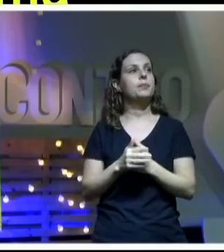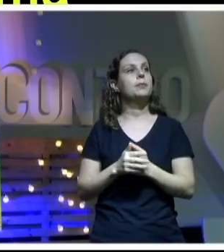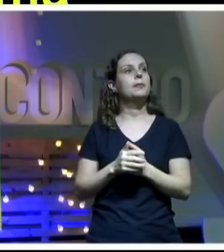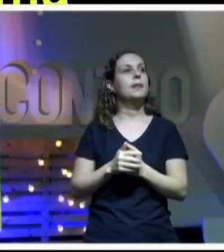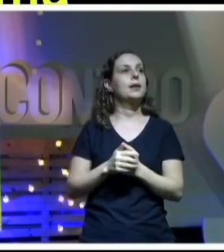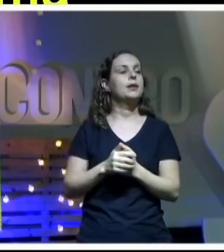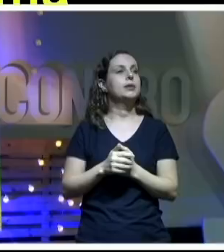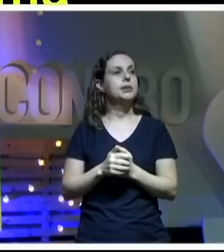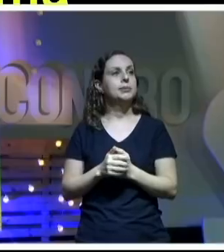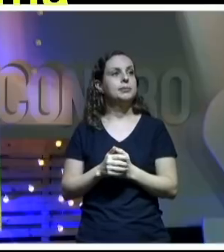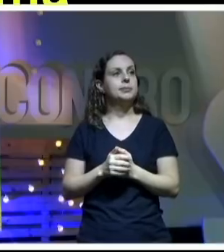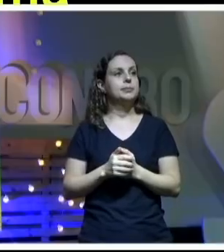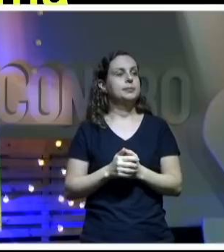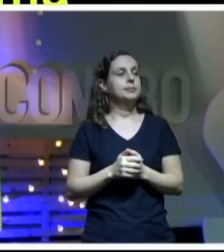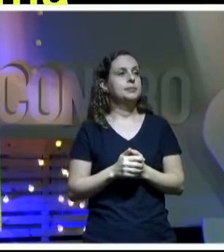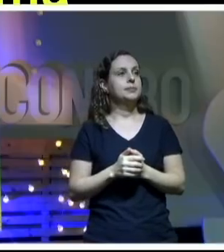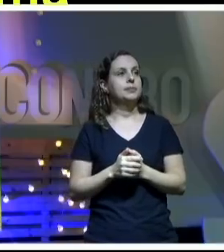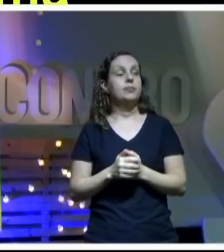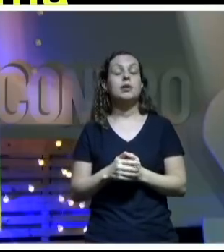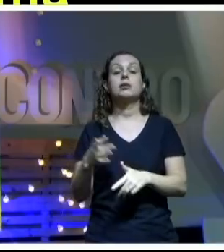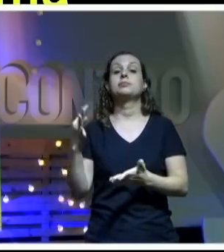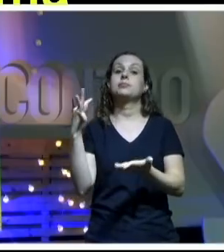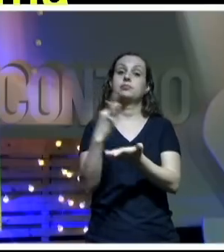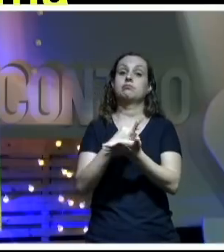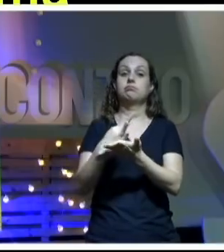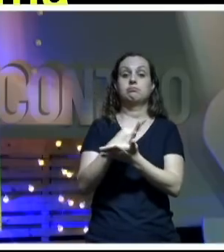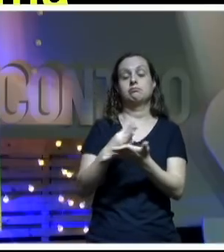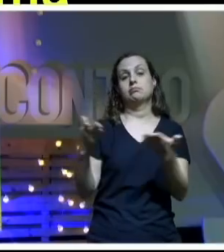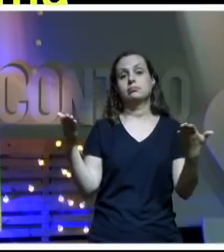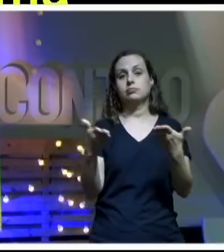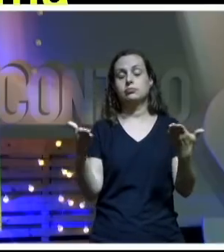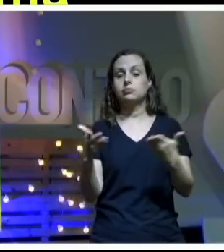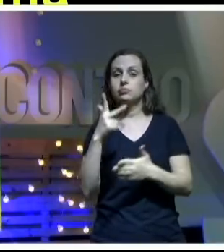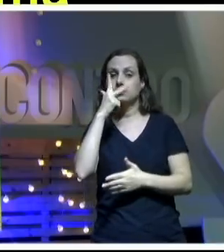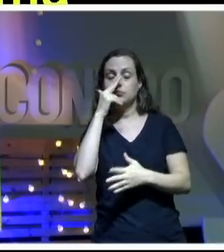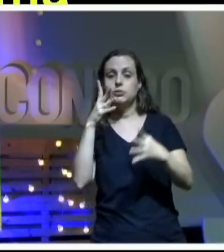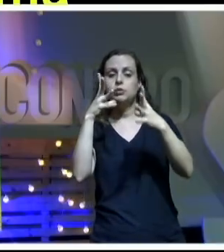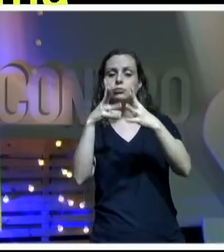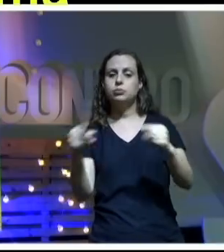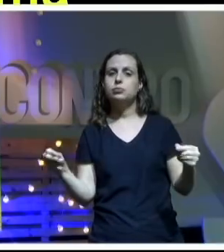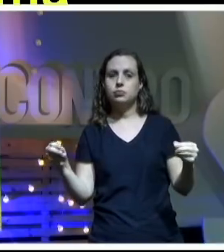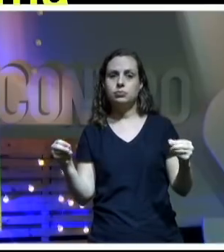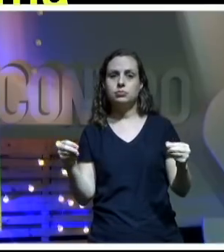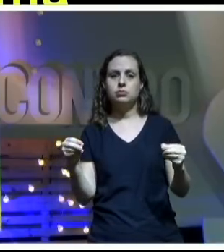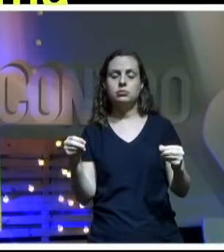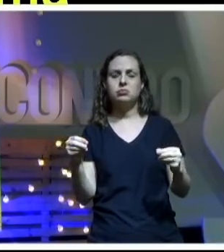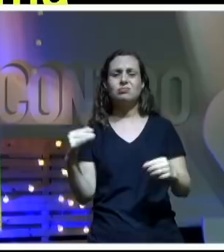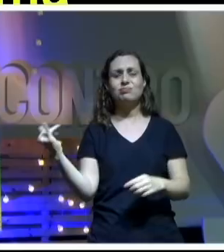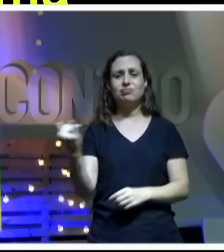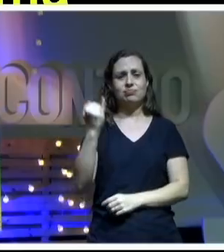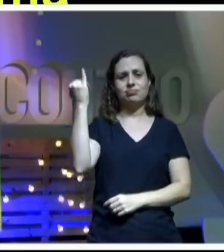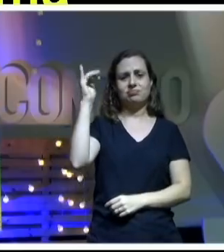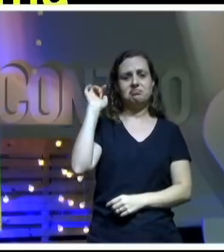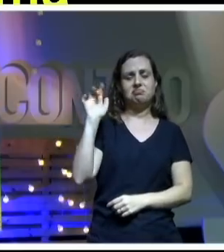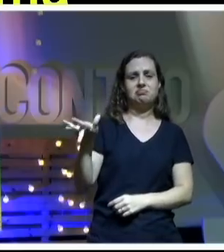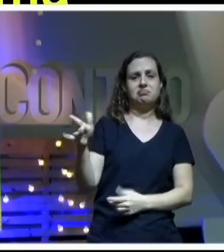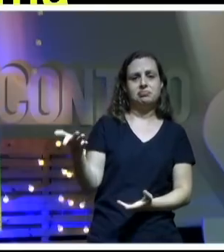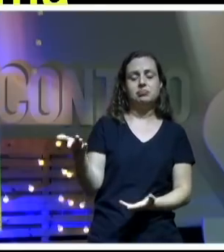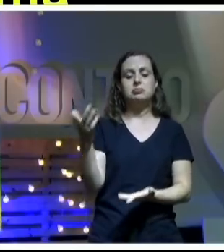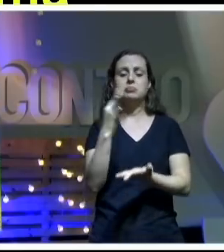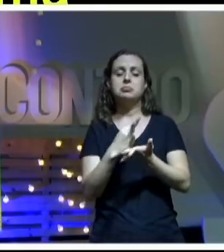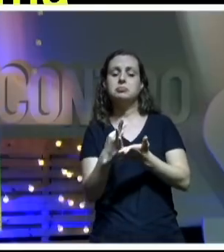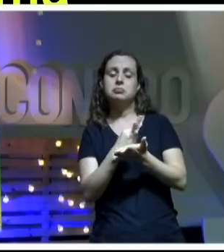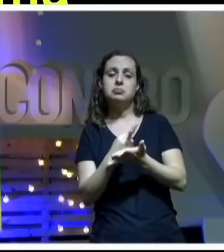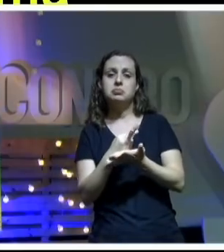ajuda ele faz o seguinte olha a tecnologia hoje parece que ela está moribunda e parece que ela é irrelevante diz o teólogo